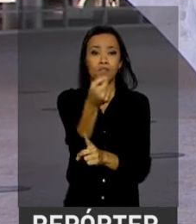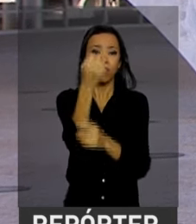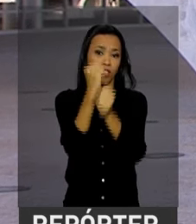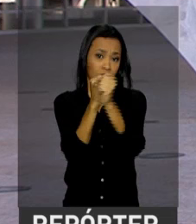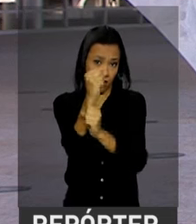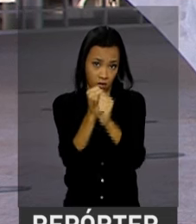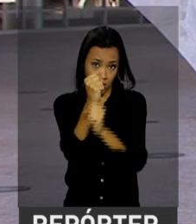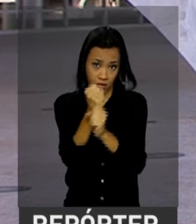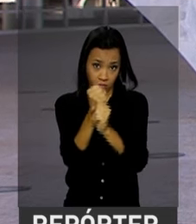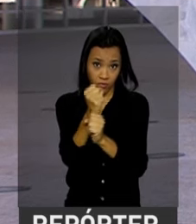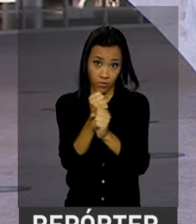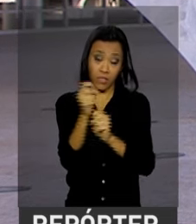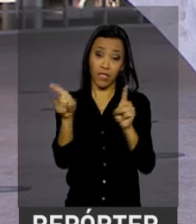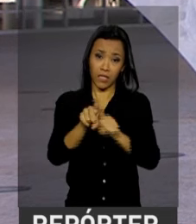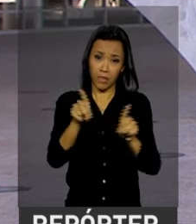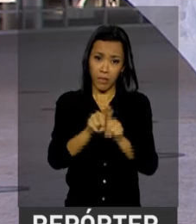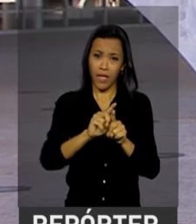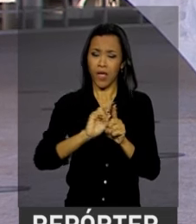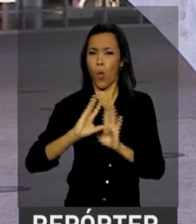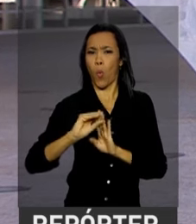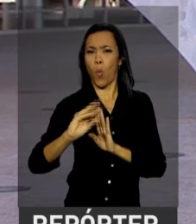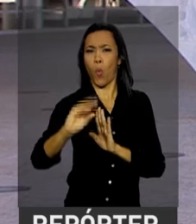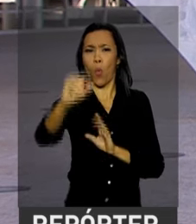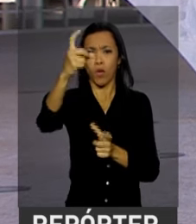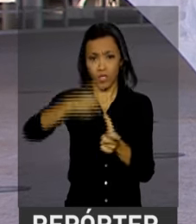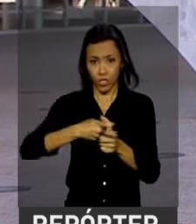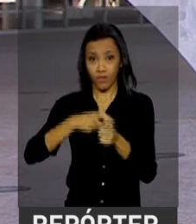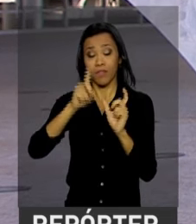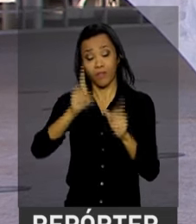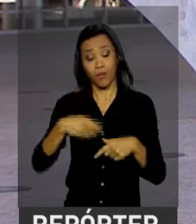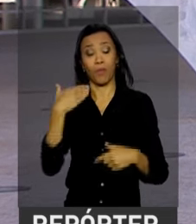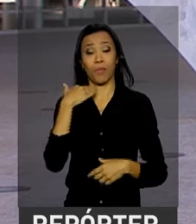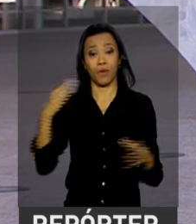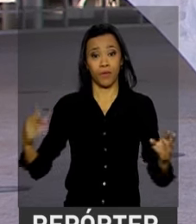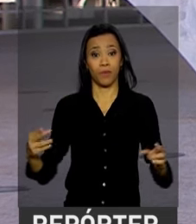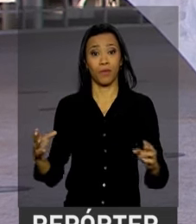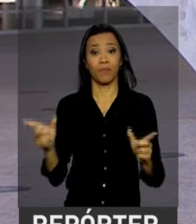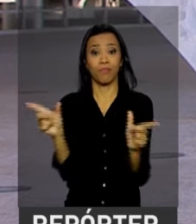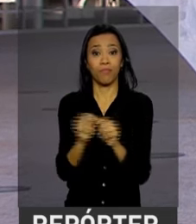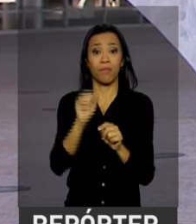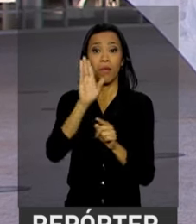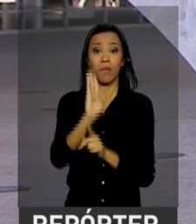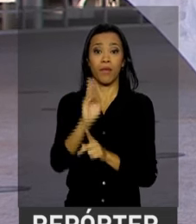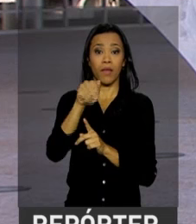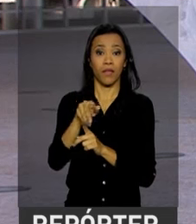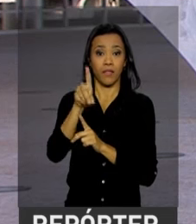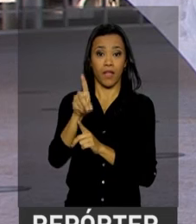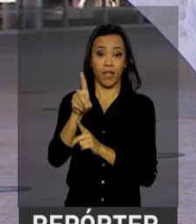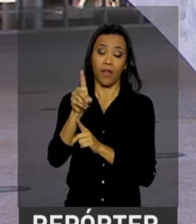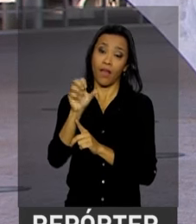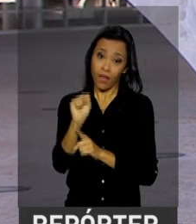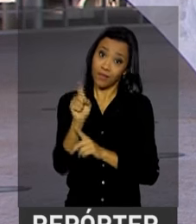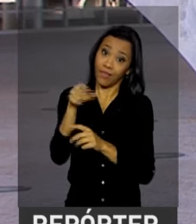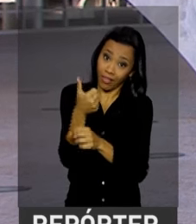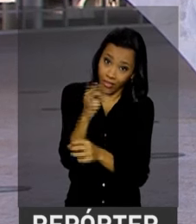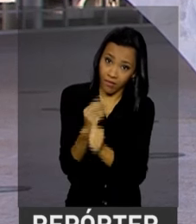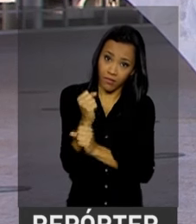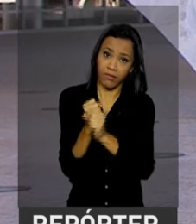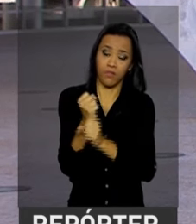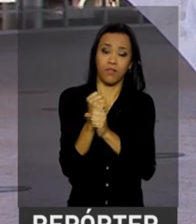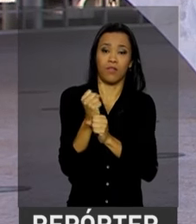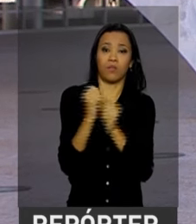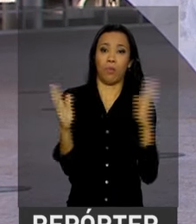também o alongamento da dívida dos estados com o BNDES por mais 10 anos. De acordo com o ministro da Fazenda,